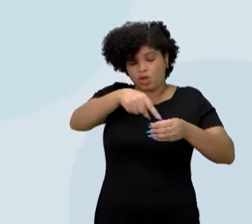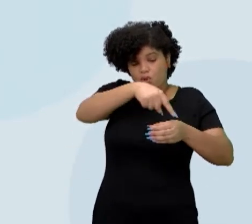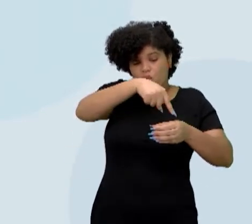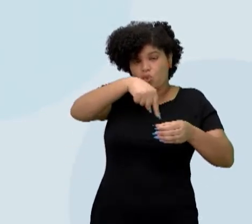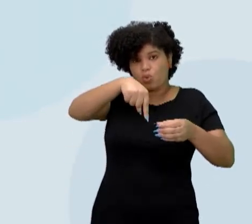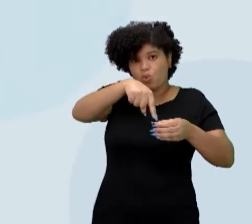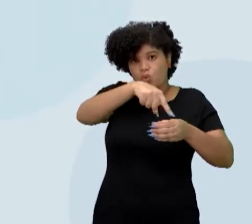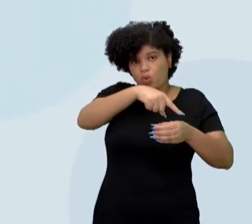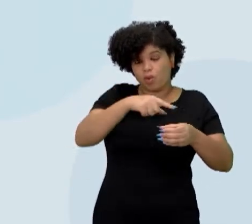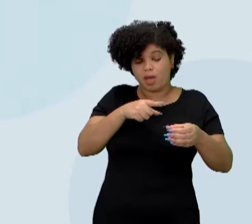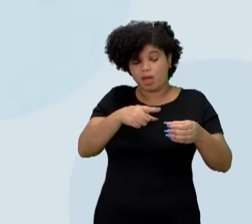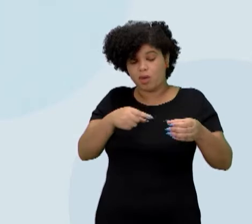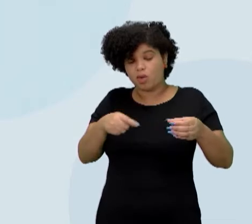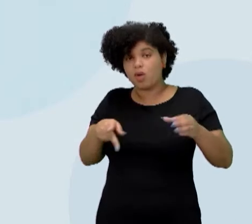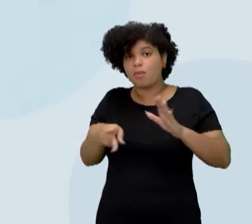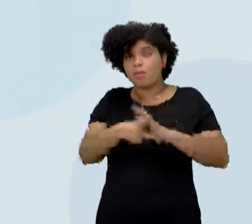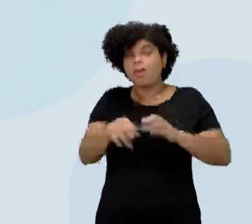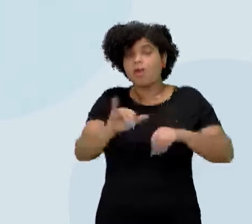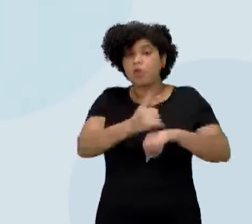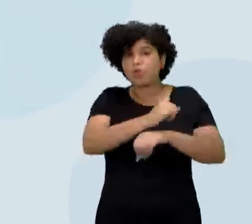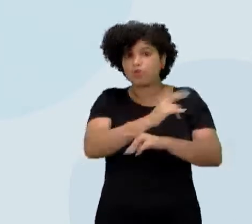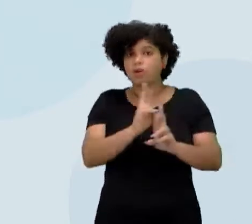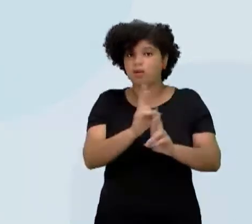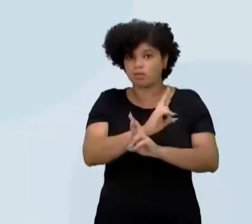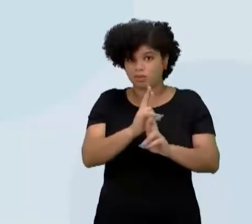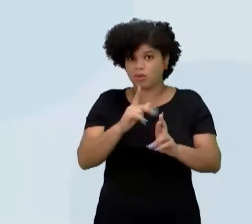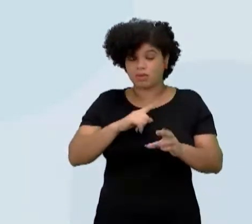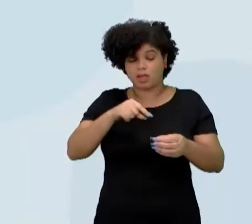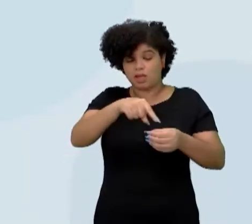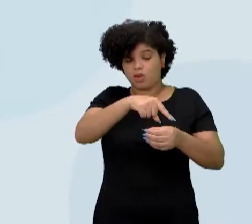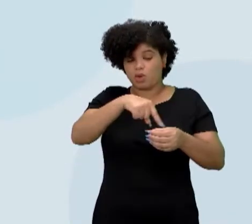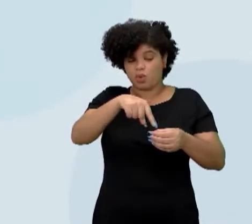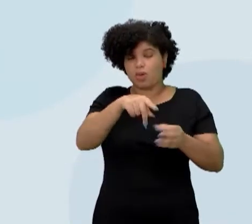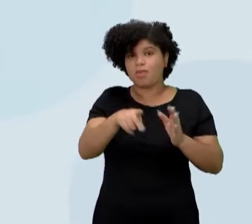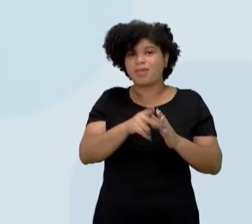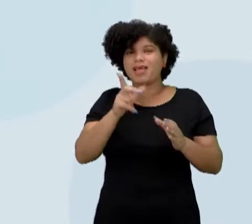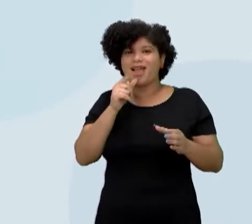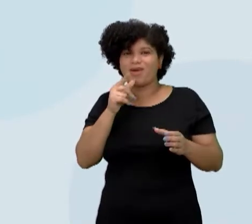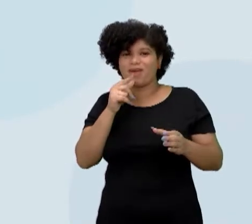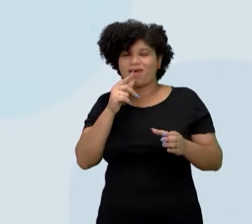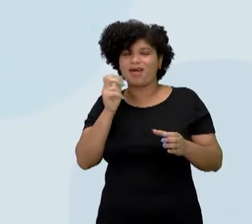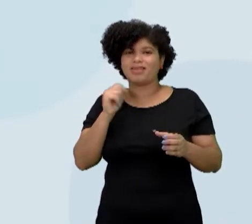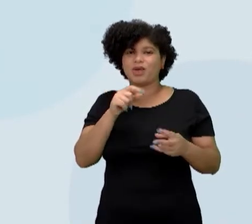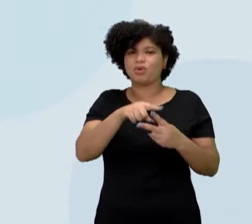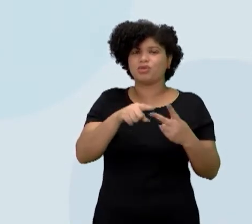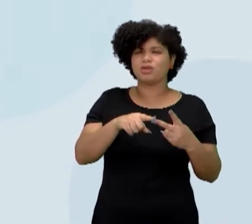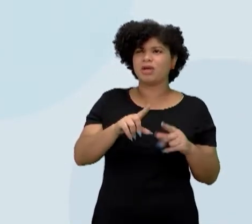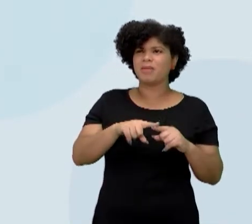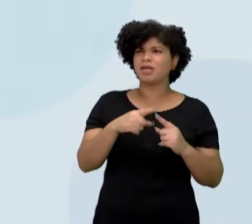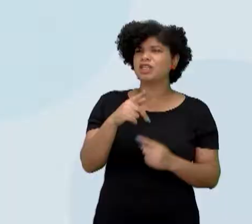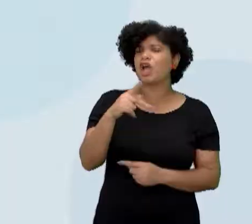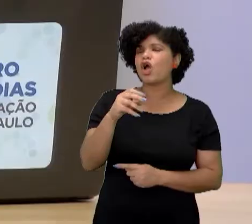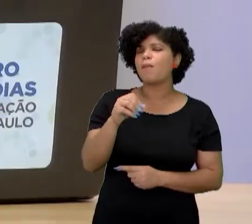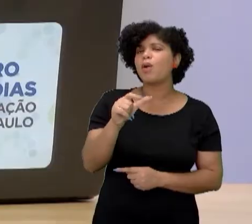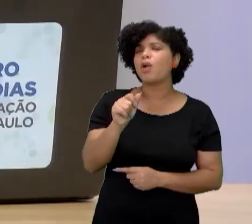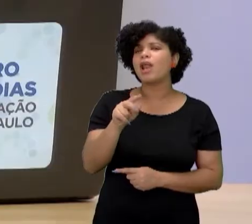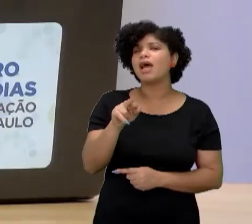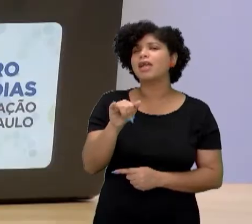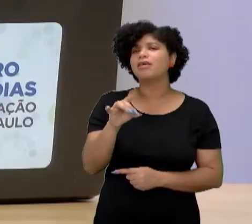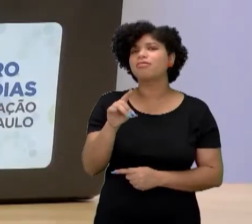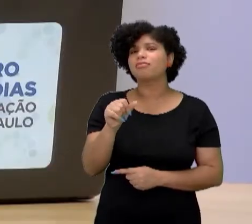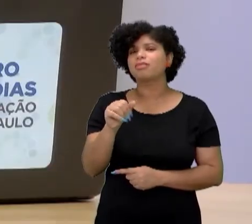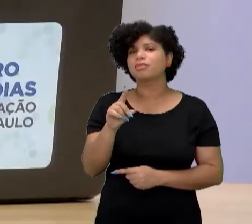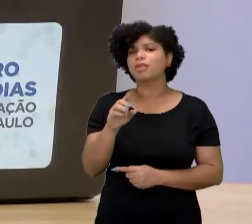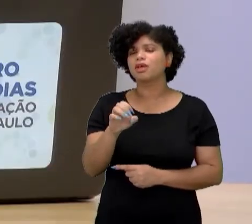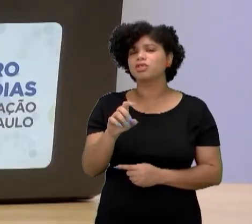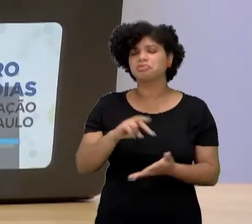Então, essas duas partes vão interagir com diferentes polaridades. Aí a gente pergunta, né? O que é polaridade? O que é